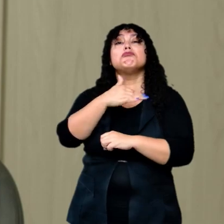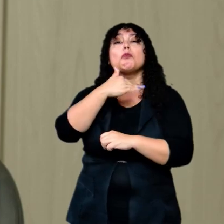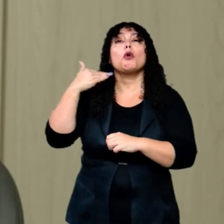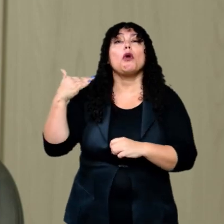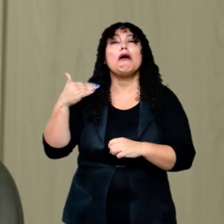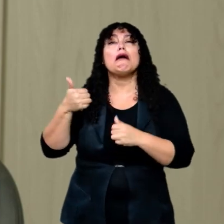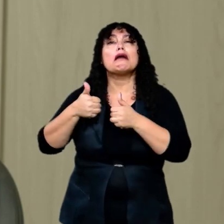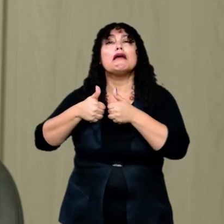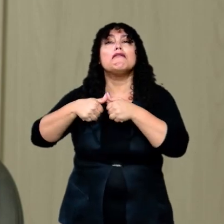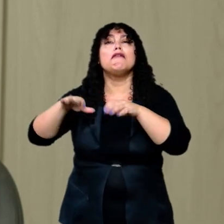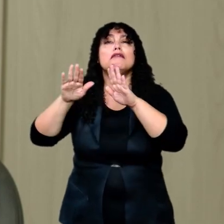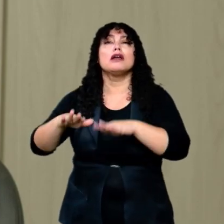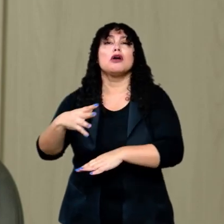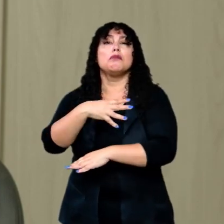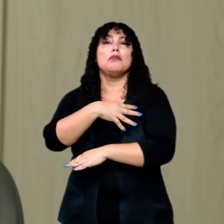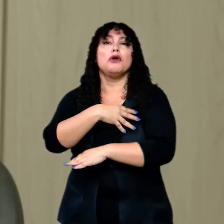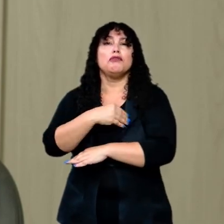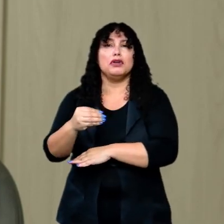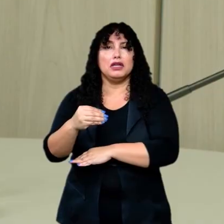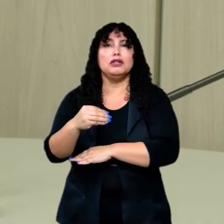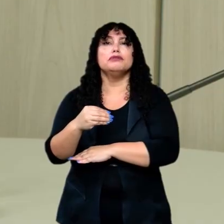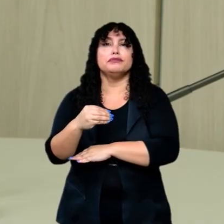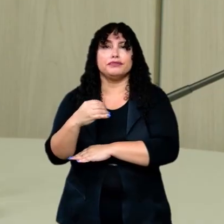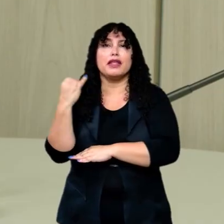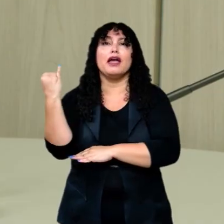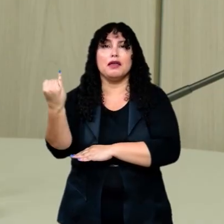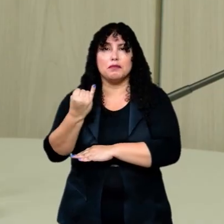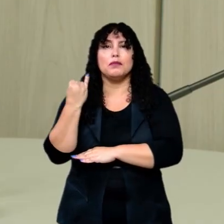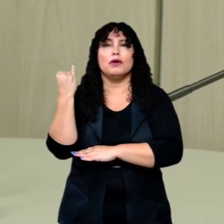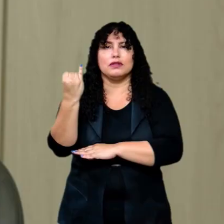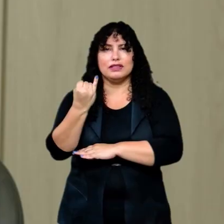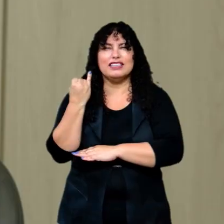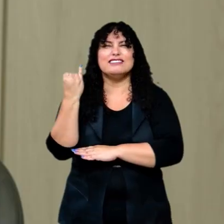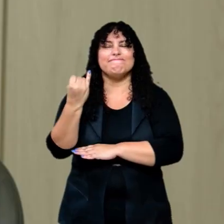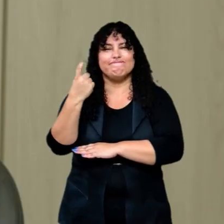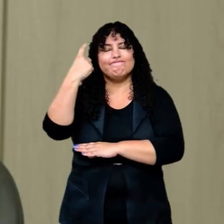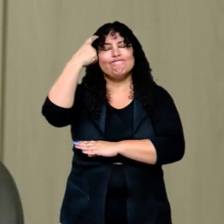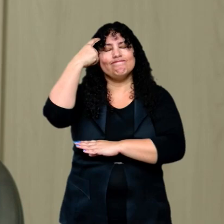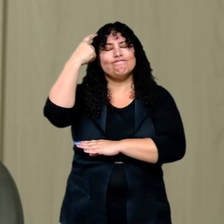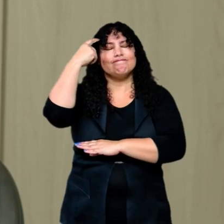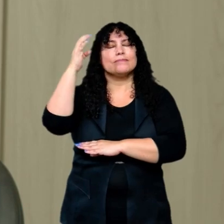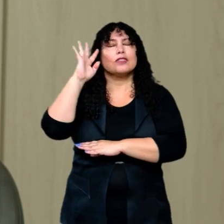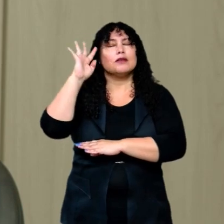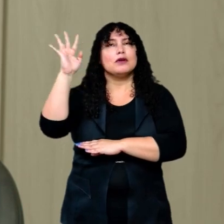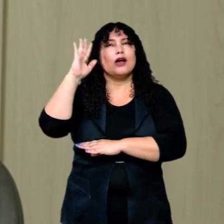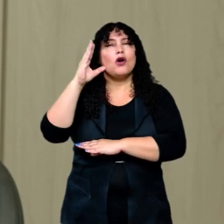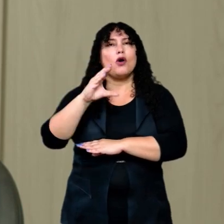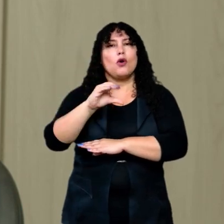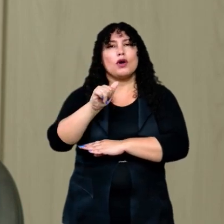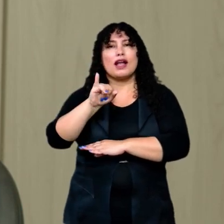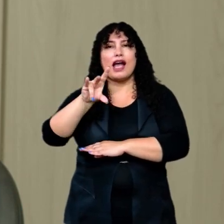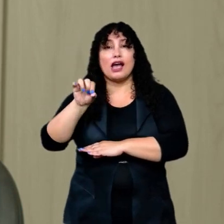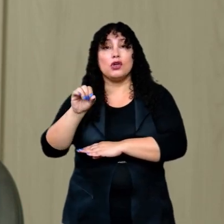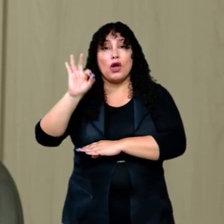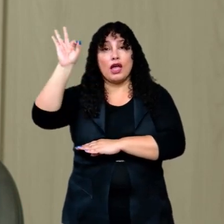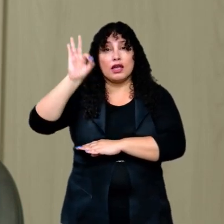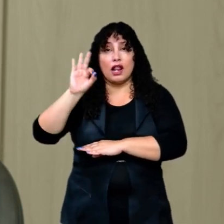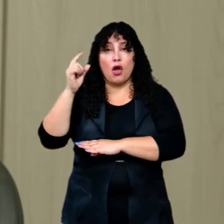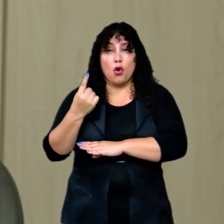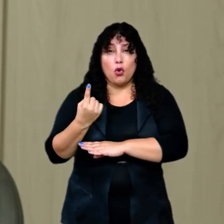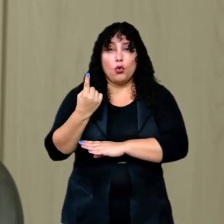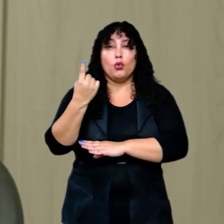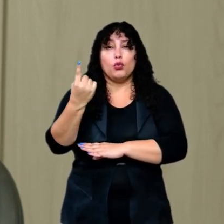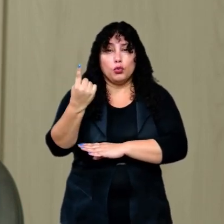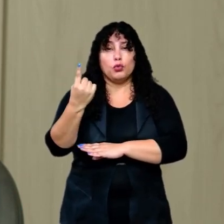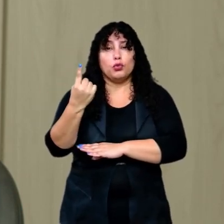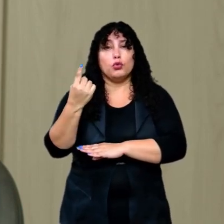ficar com meu filho? É importante, né? Importante a gente pensar nisso, né? Assim, o Caio é grau 1, né?